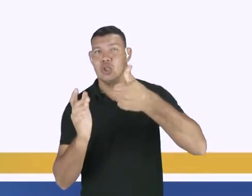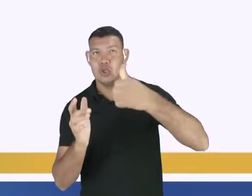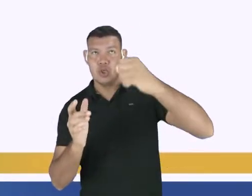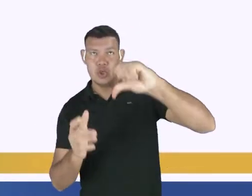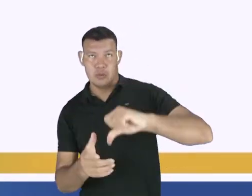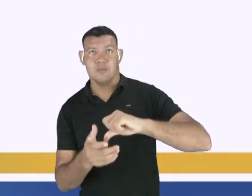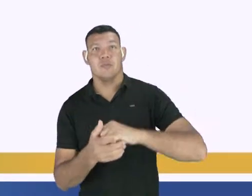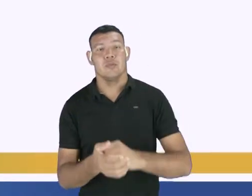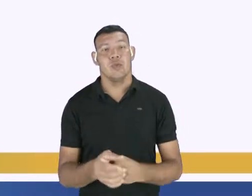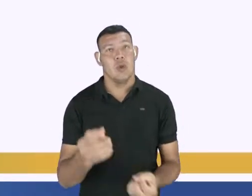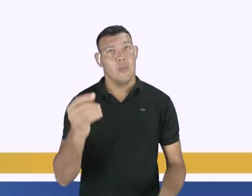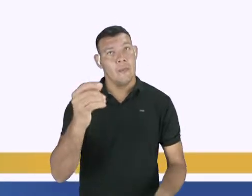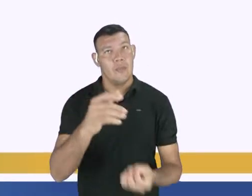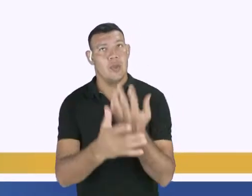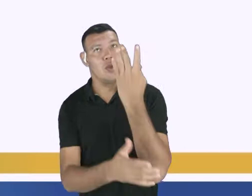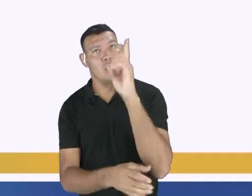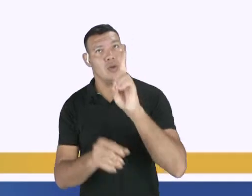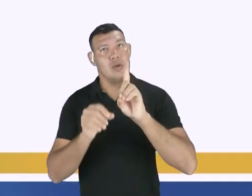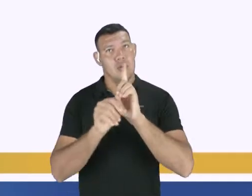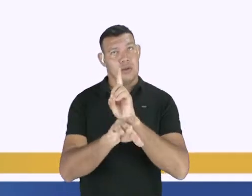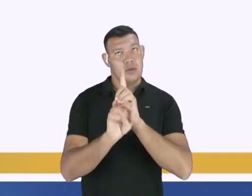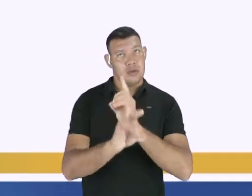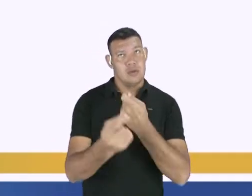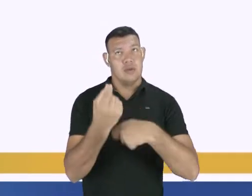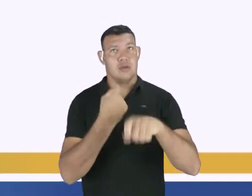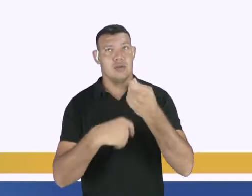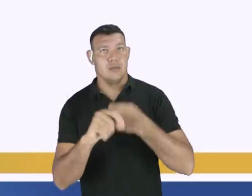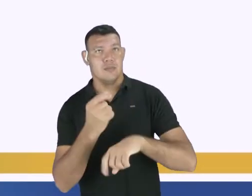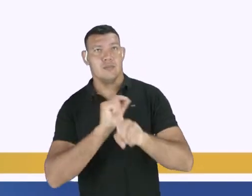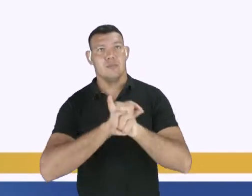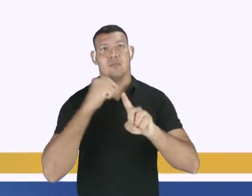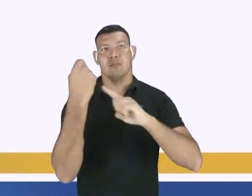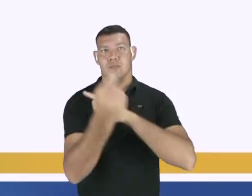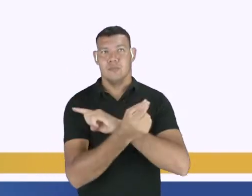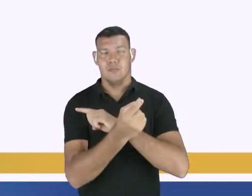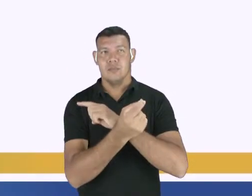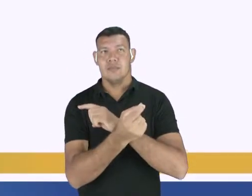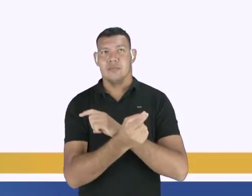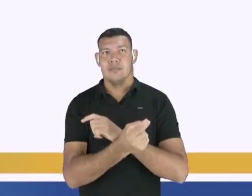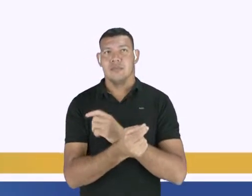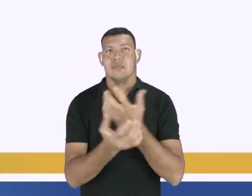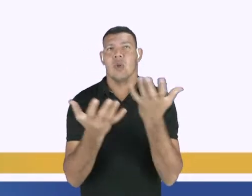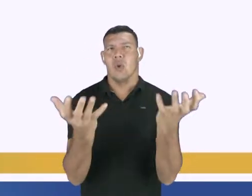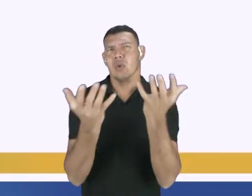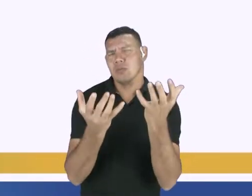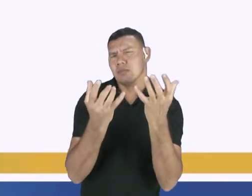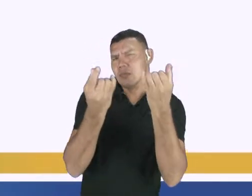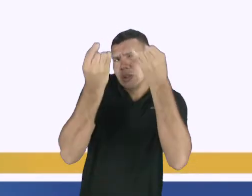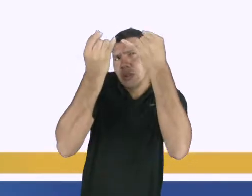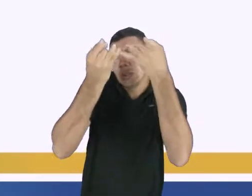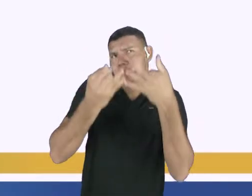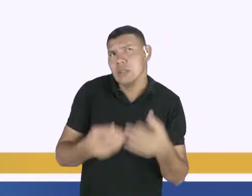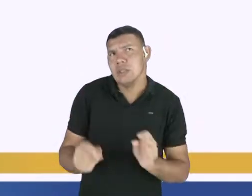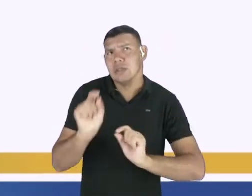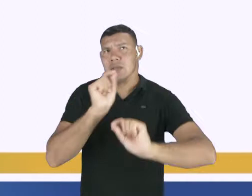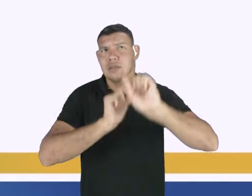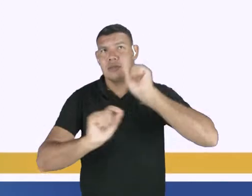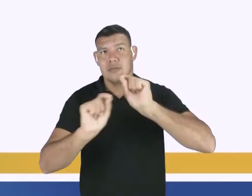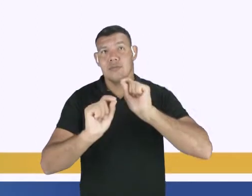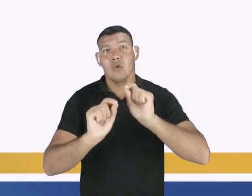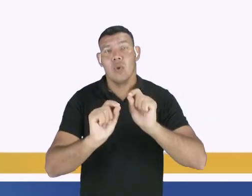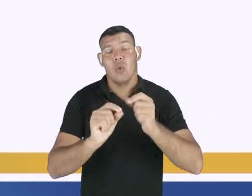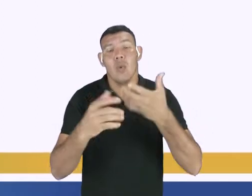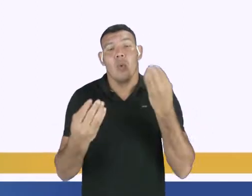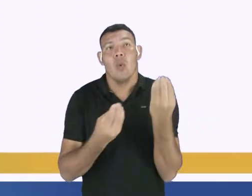sociais que procuravam explicar as origens da burguesia e do proletariado e do antagonismo